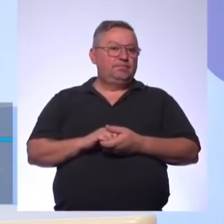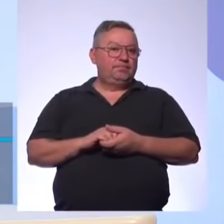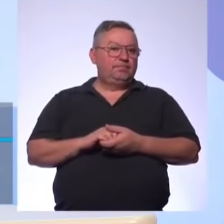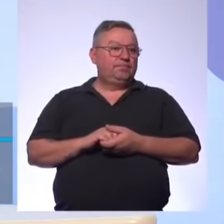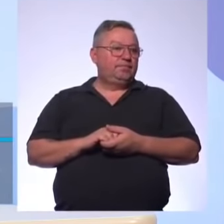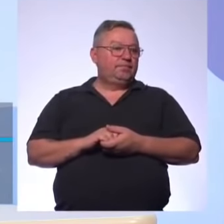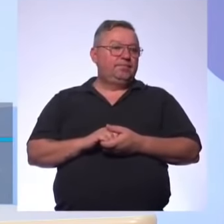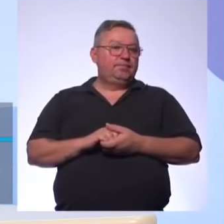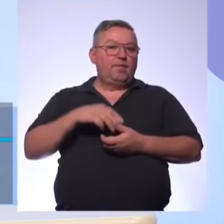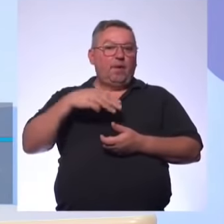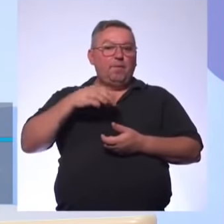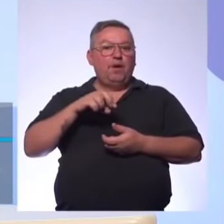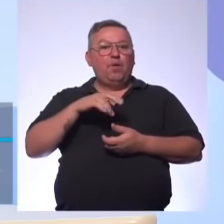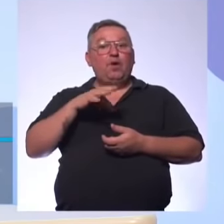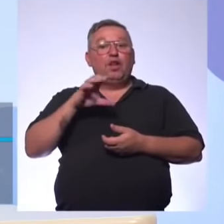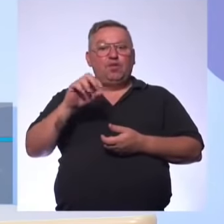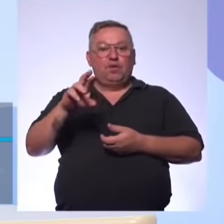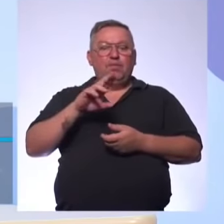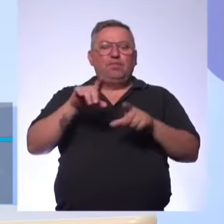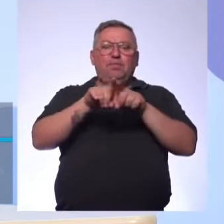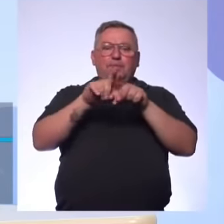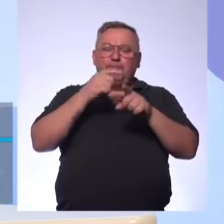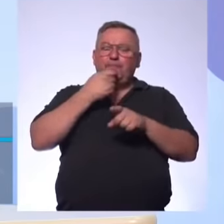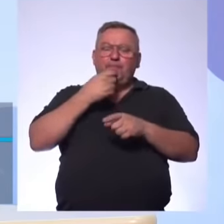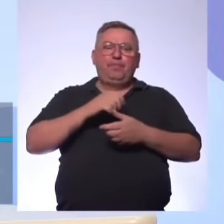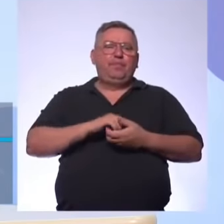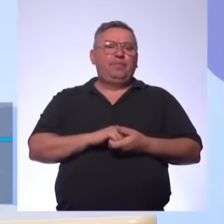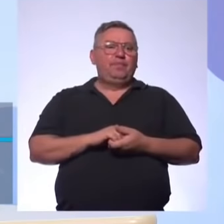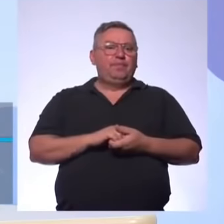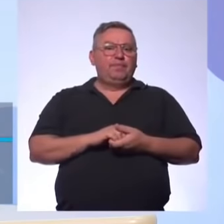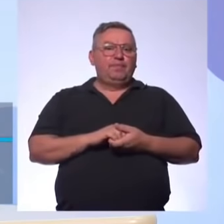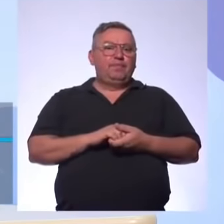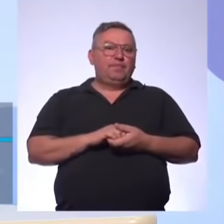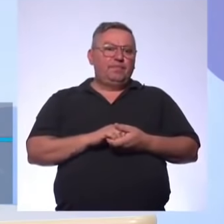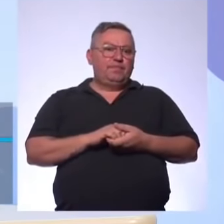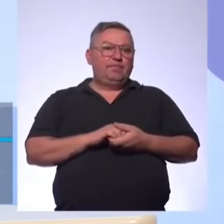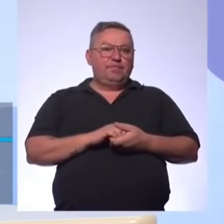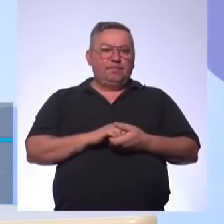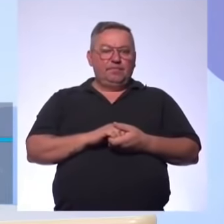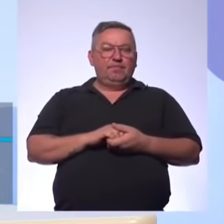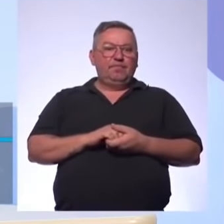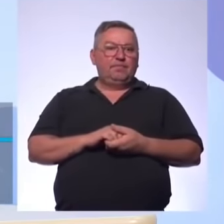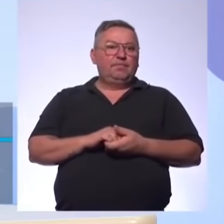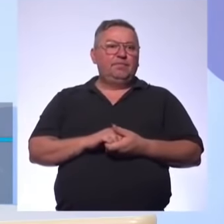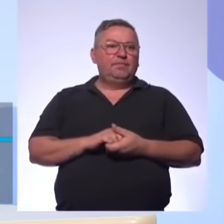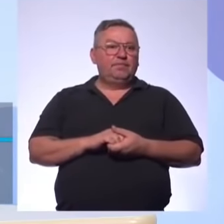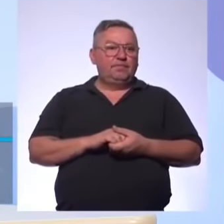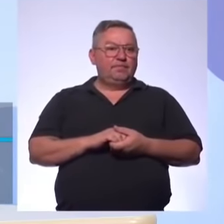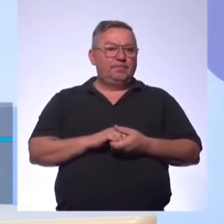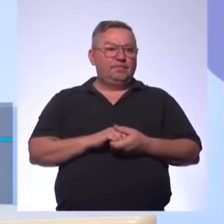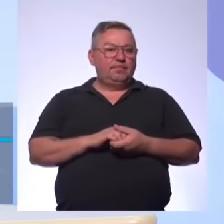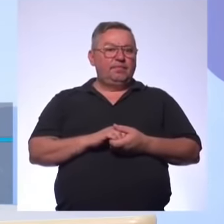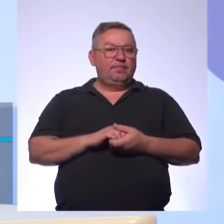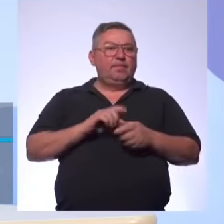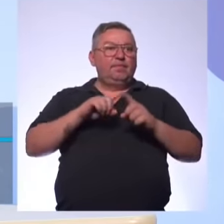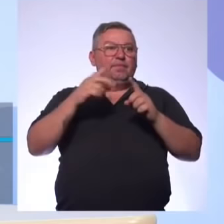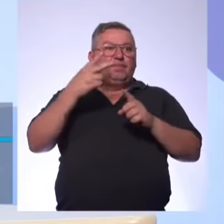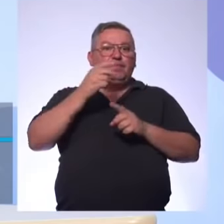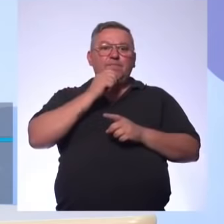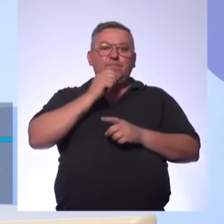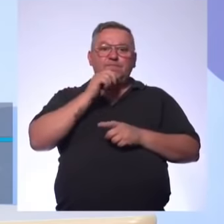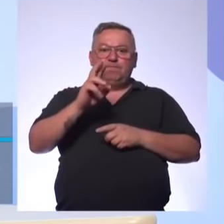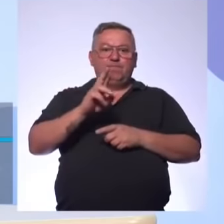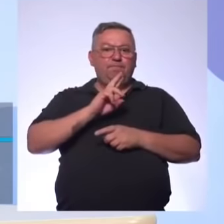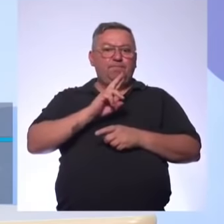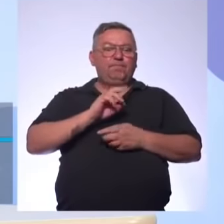e o Maurício respondeu em Harry treadaway característicos da tarde turnê Bayern perde mais a dois ainda o pessoal